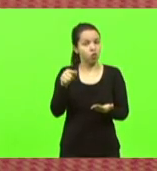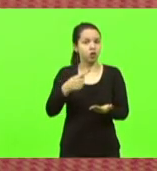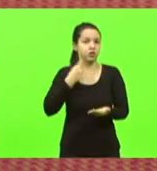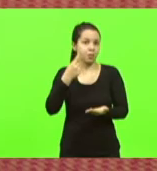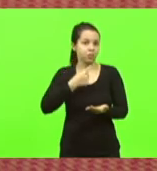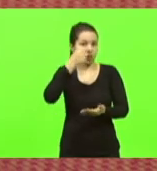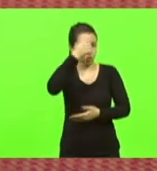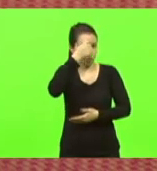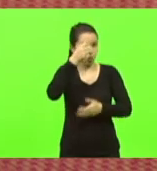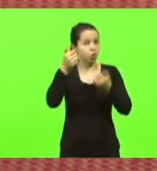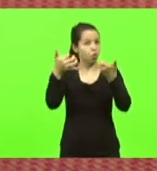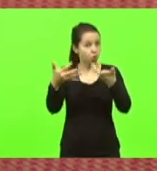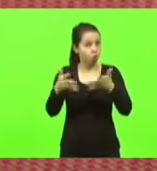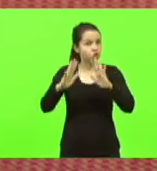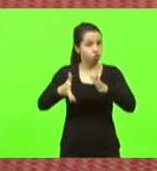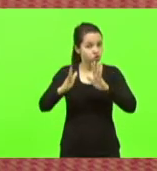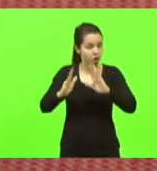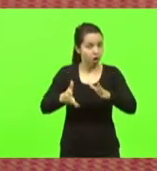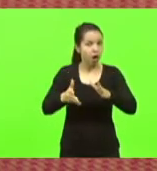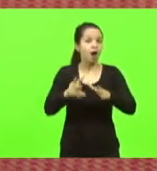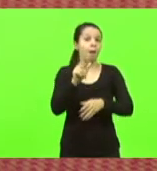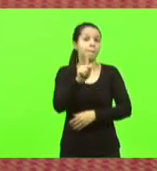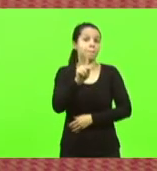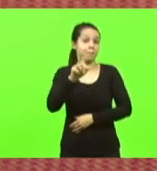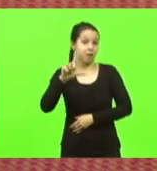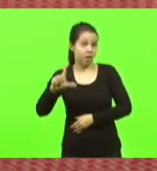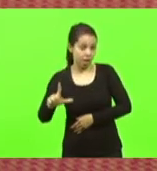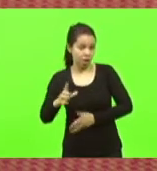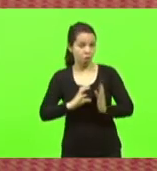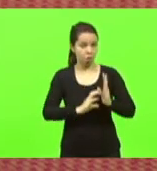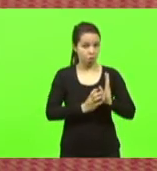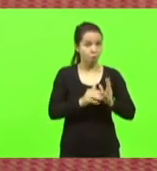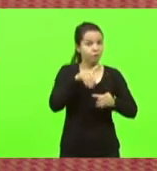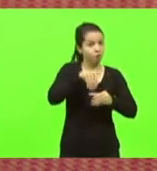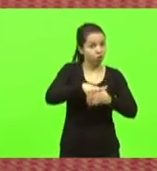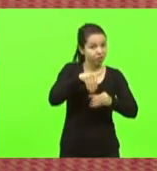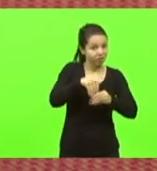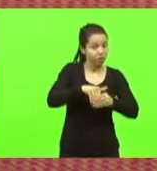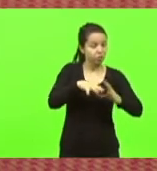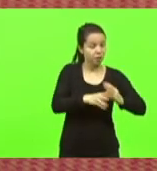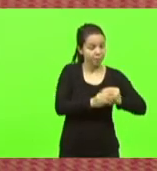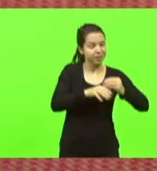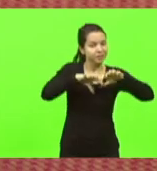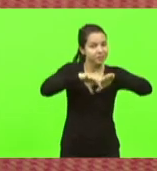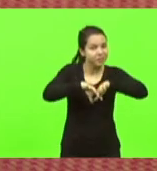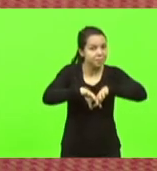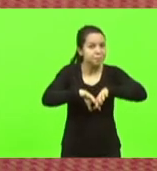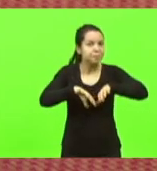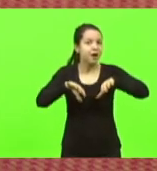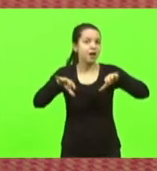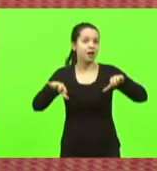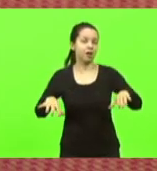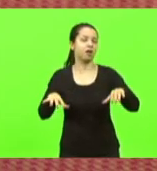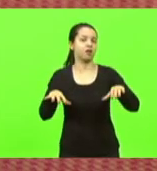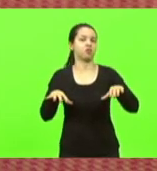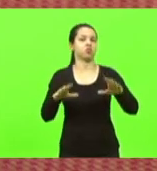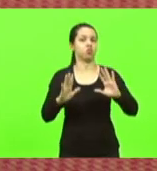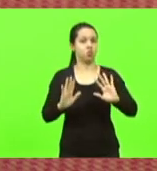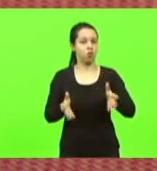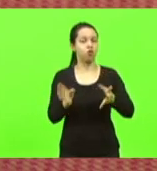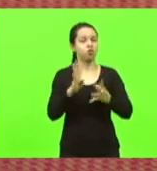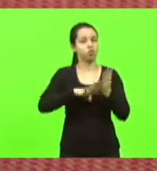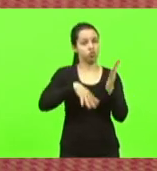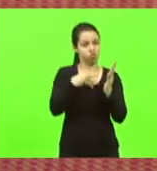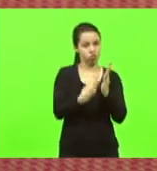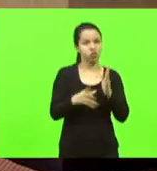Maurício Cury lá que tem o registro da bancada no PL de votação de emenda aí separado de acordo com agenda de